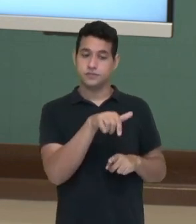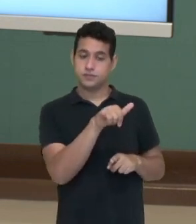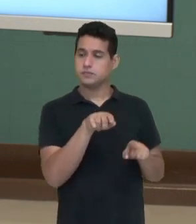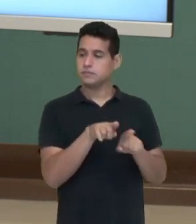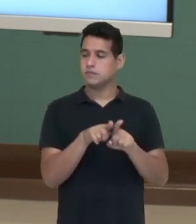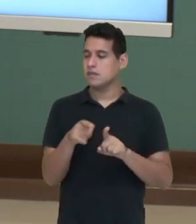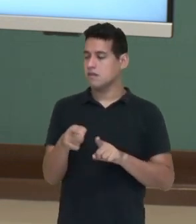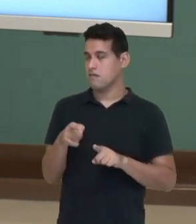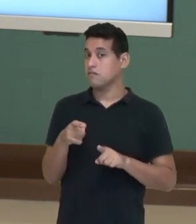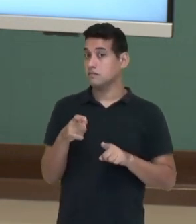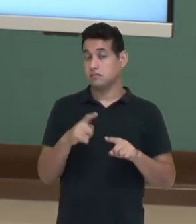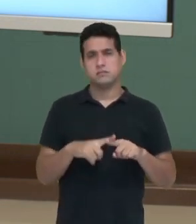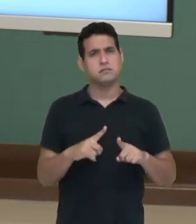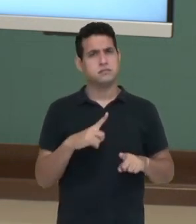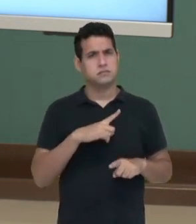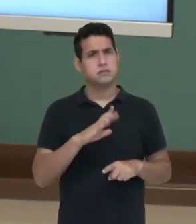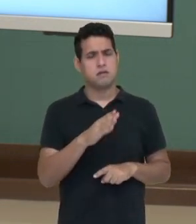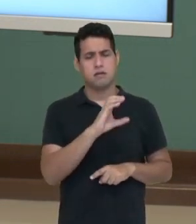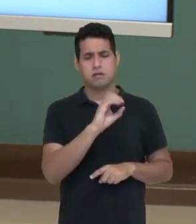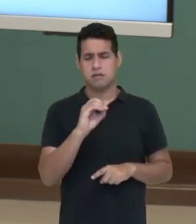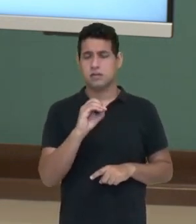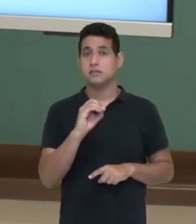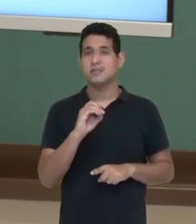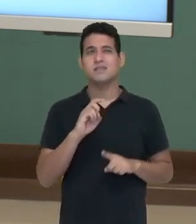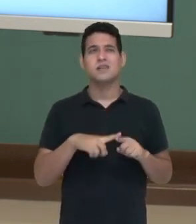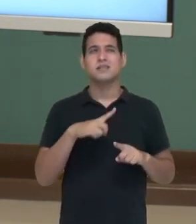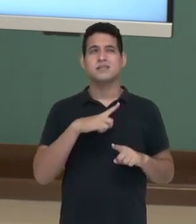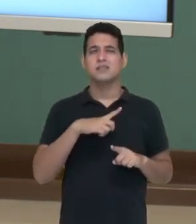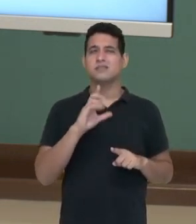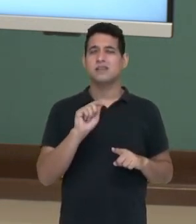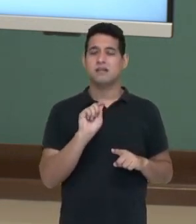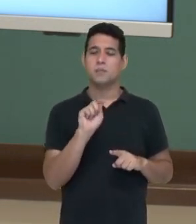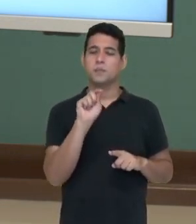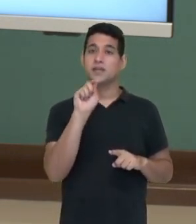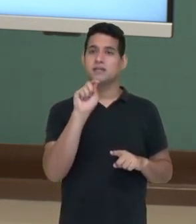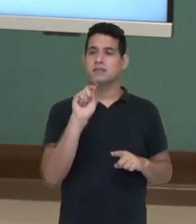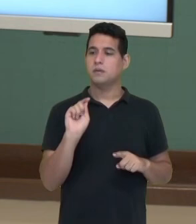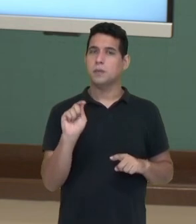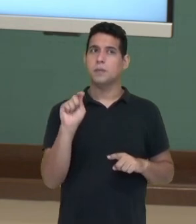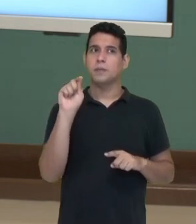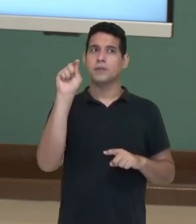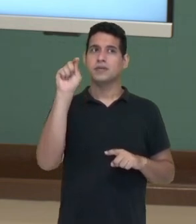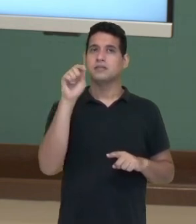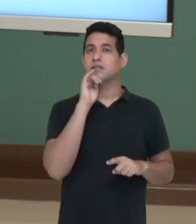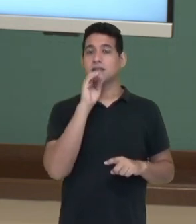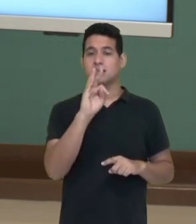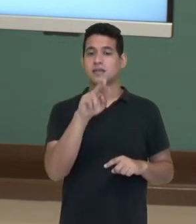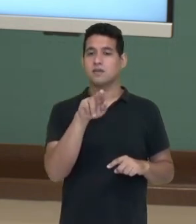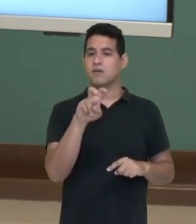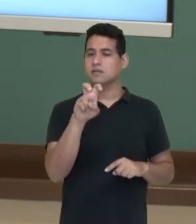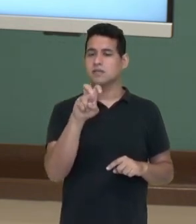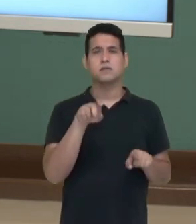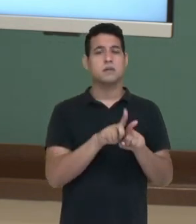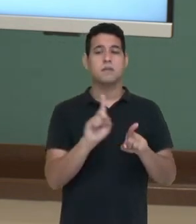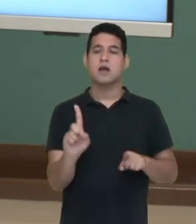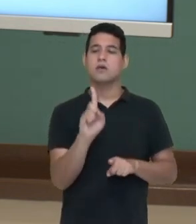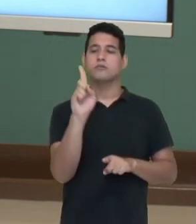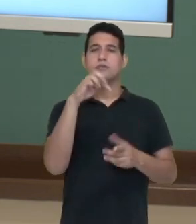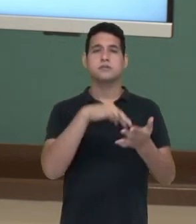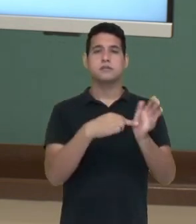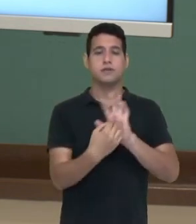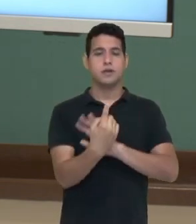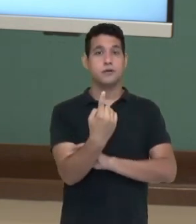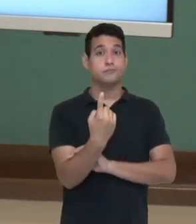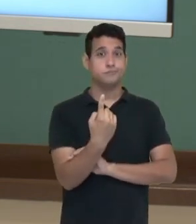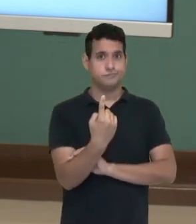eixo X, embora tenha 0, 0. Eu tenho esses pontos, ó. Para t igual a 5, a altura é 1.